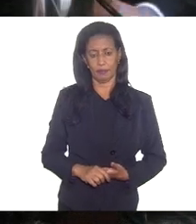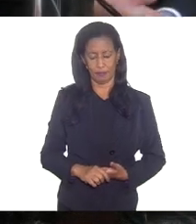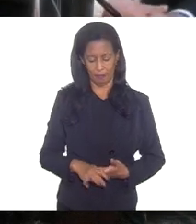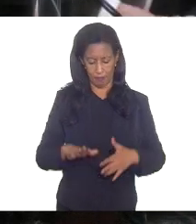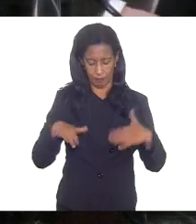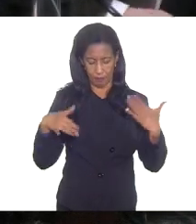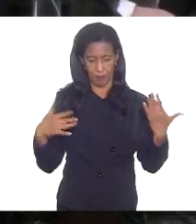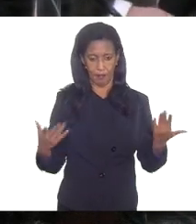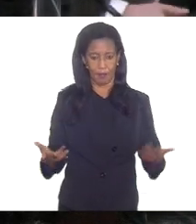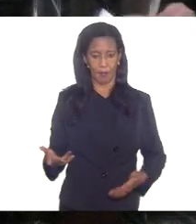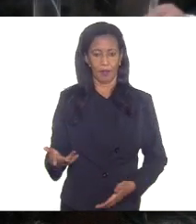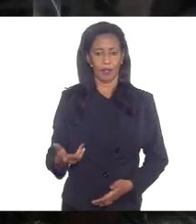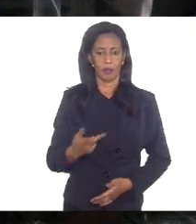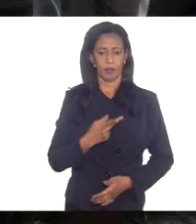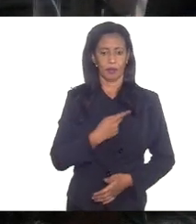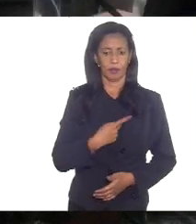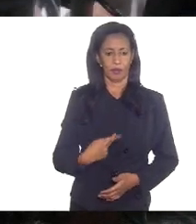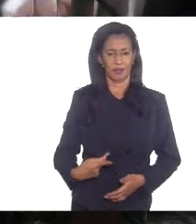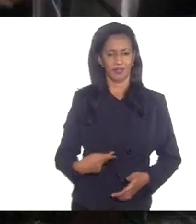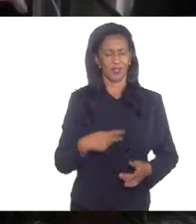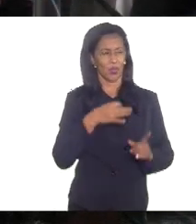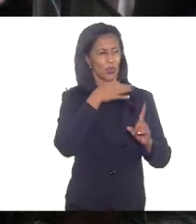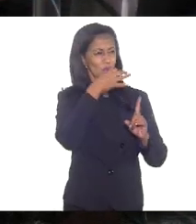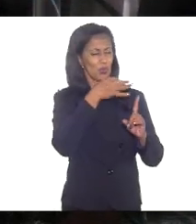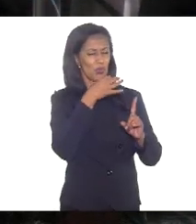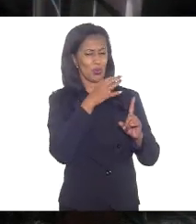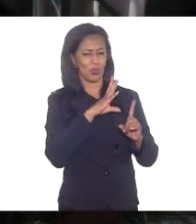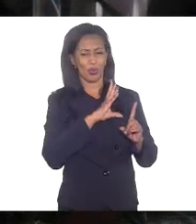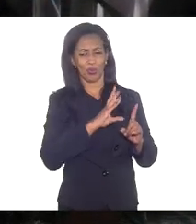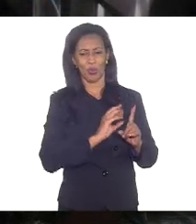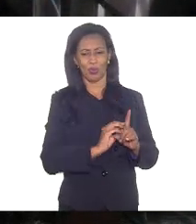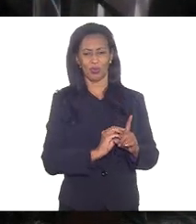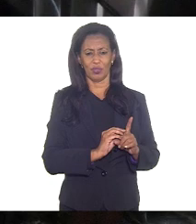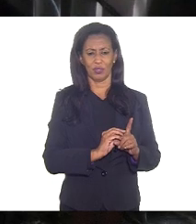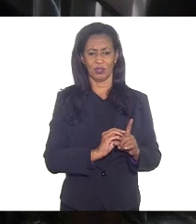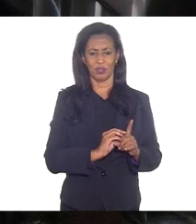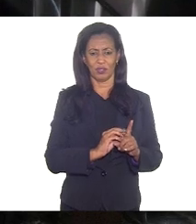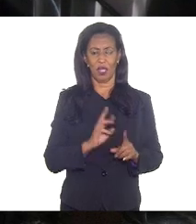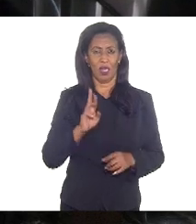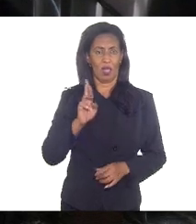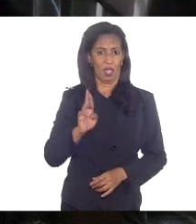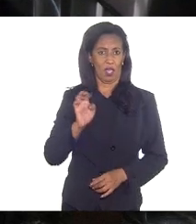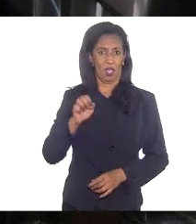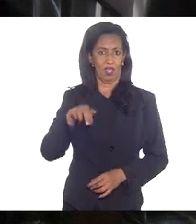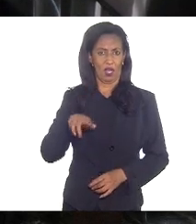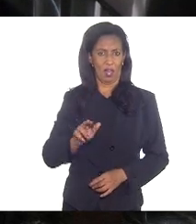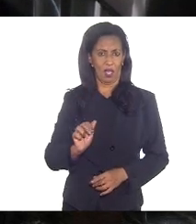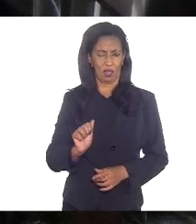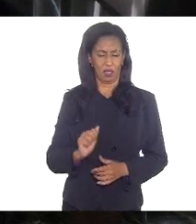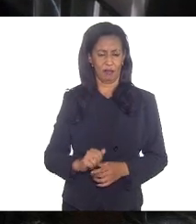Senhor presidente, senhora. Deputado Renata Souza.